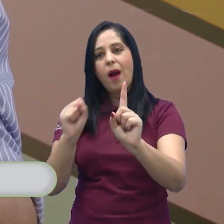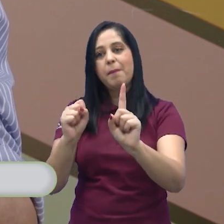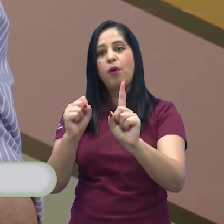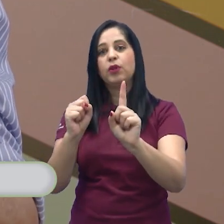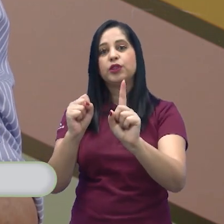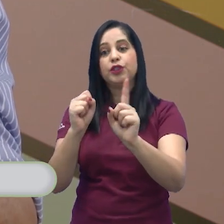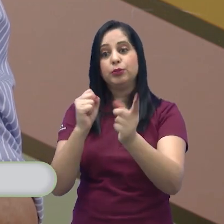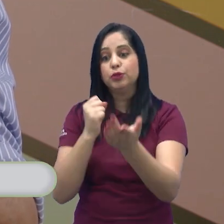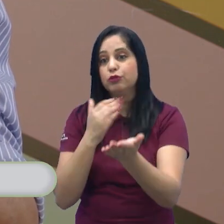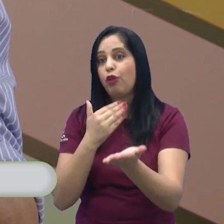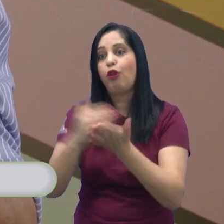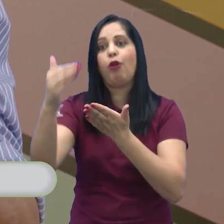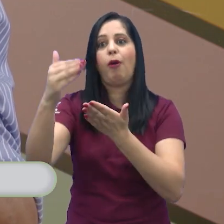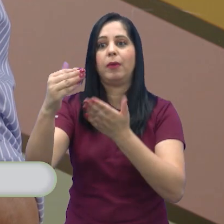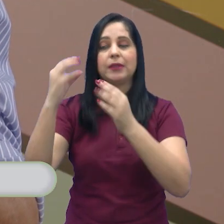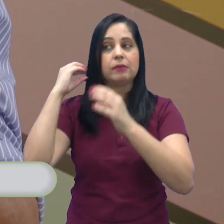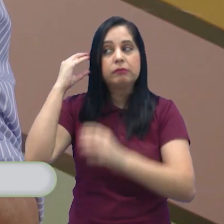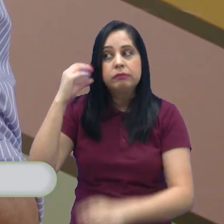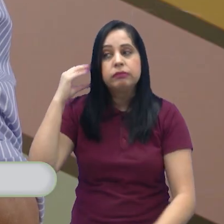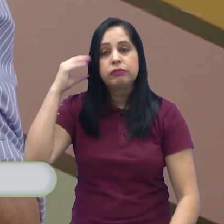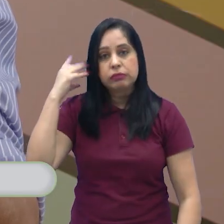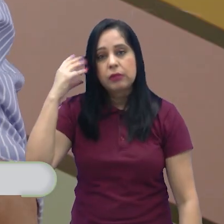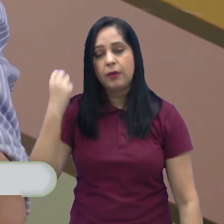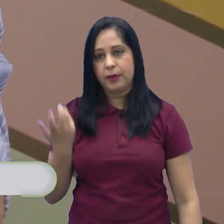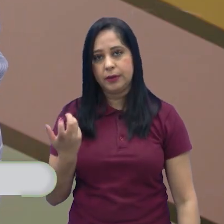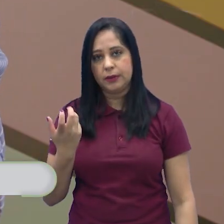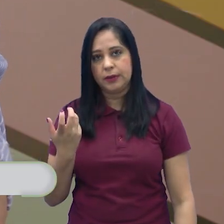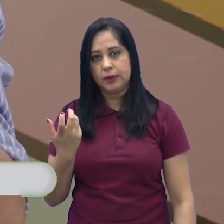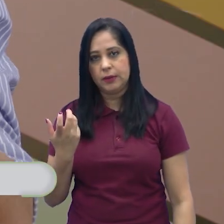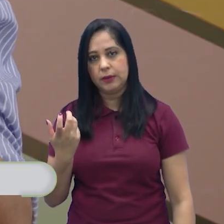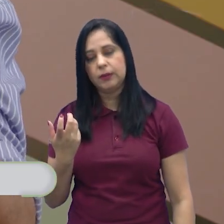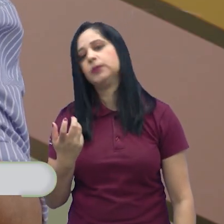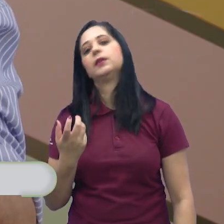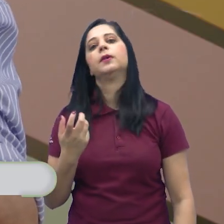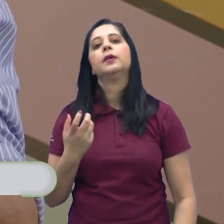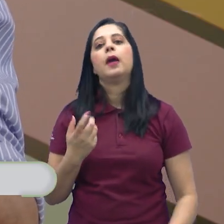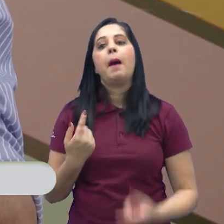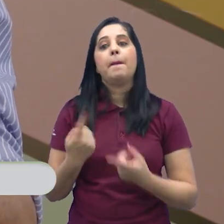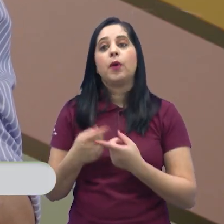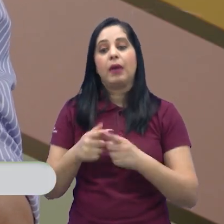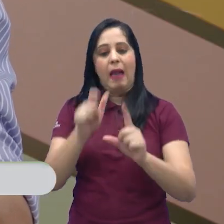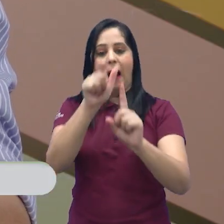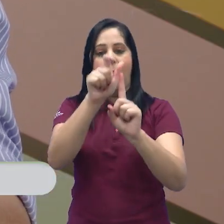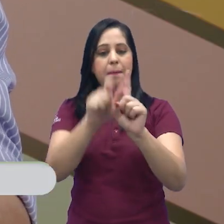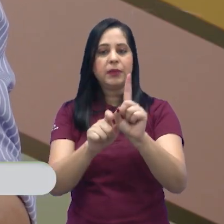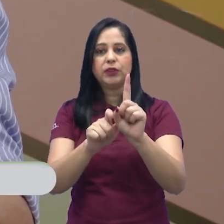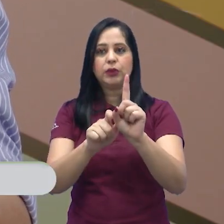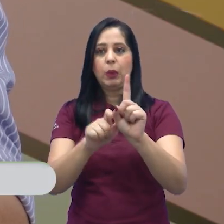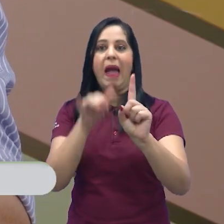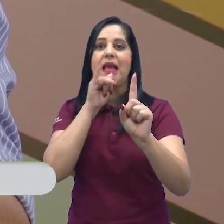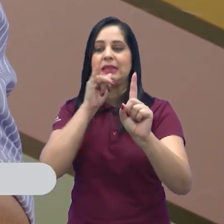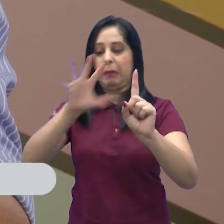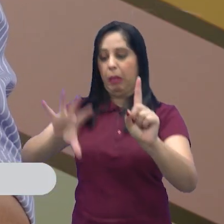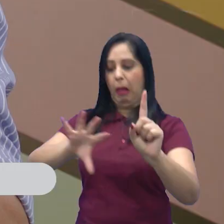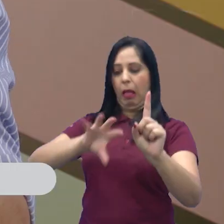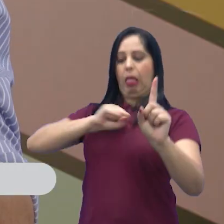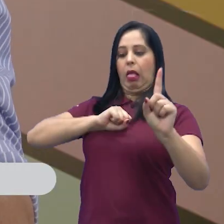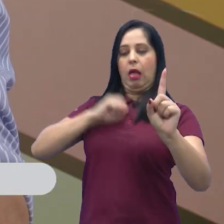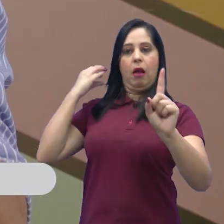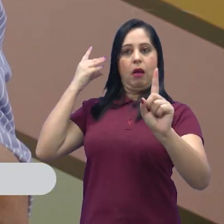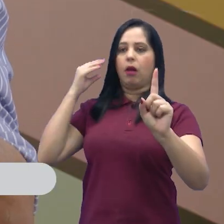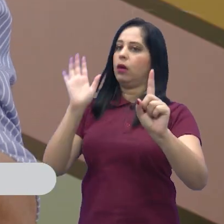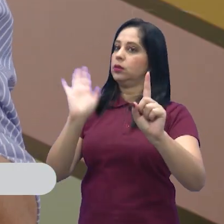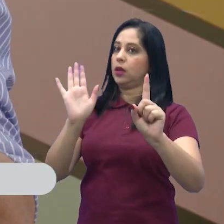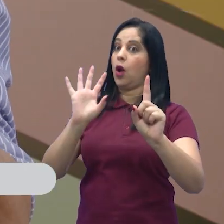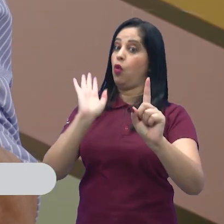tem uma predisposição, ela não cria esquizofrenia na pessoa, né? Ela já tem uma predisposição e